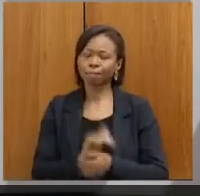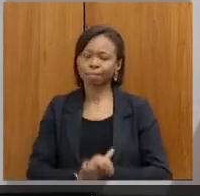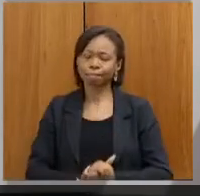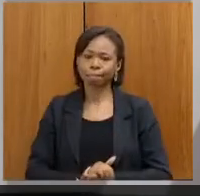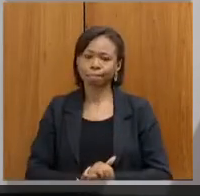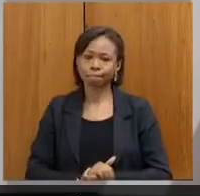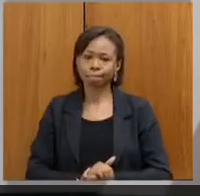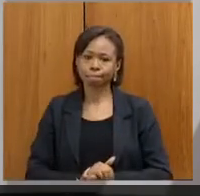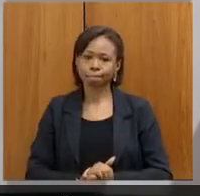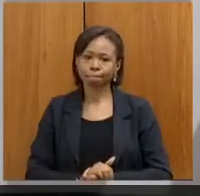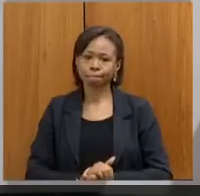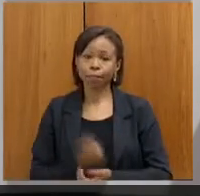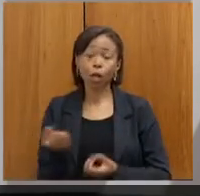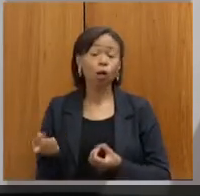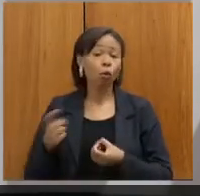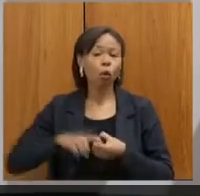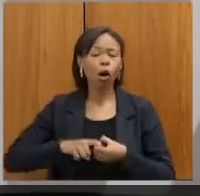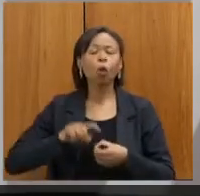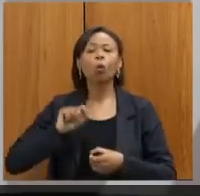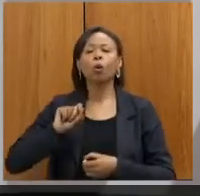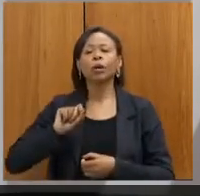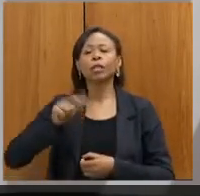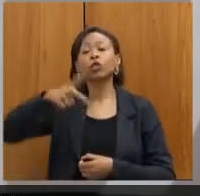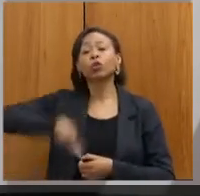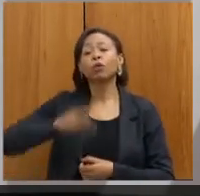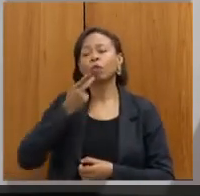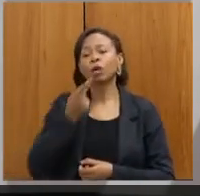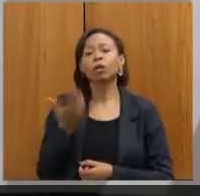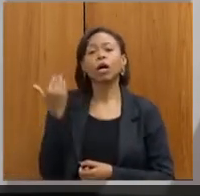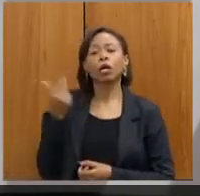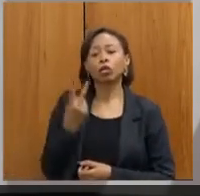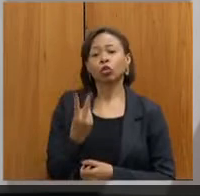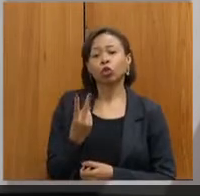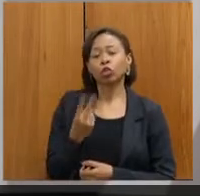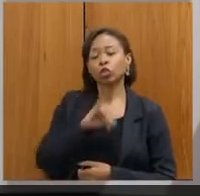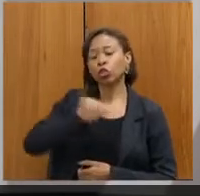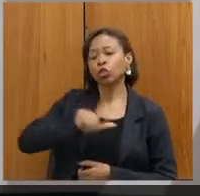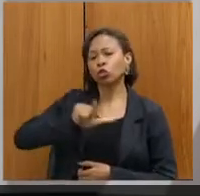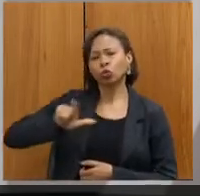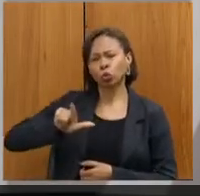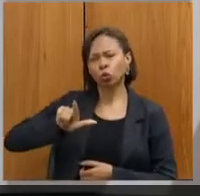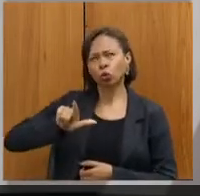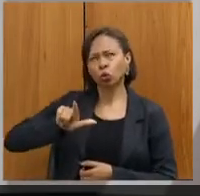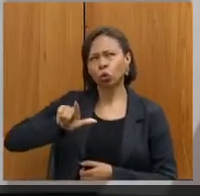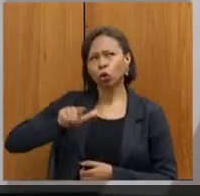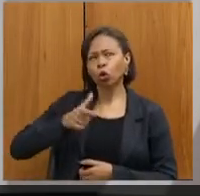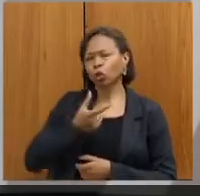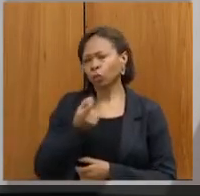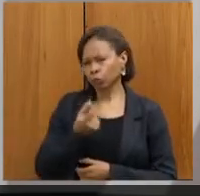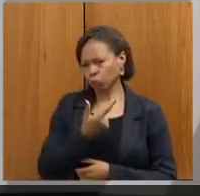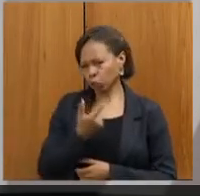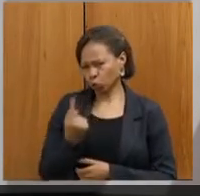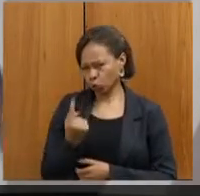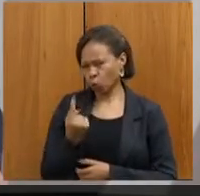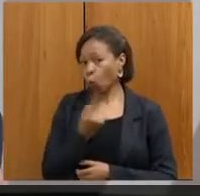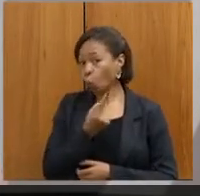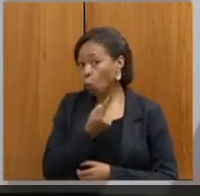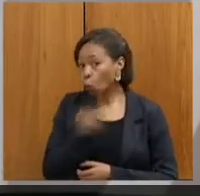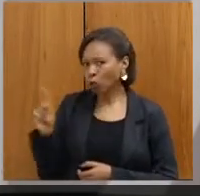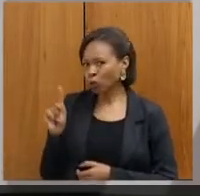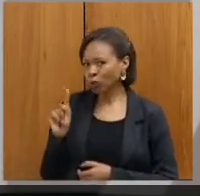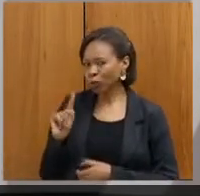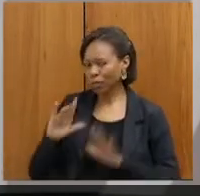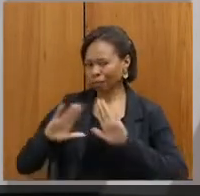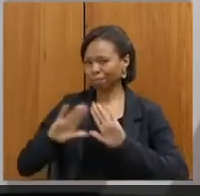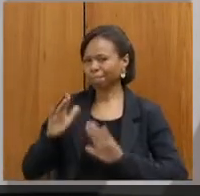eu quero retomar aqui o dia dois de julho de dois mil e 21 que foi a última Assembleia fiscaliza secretário que Nesta